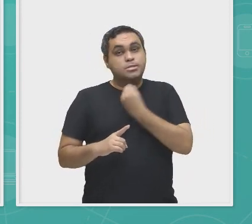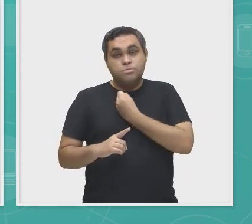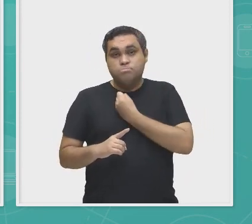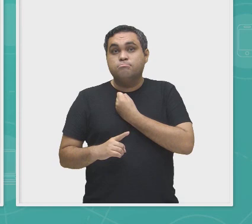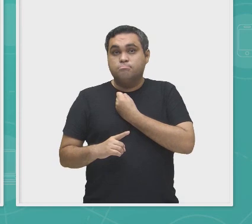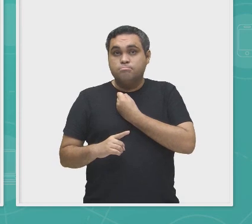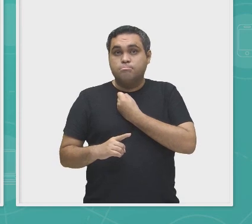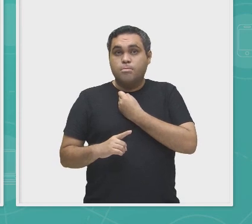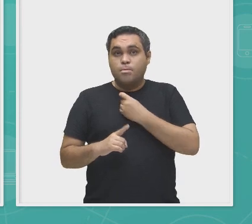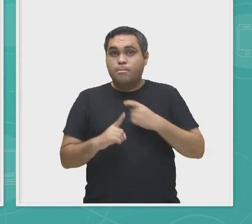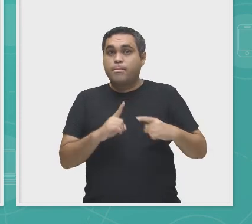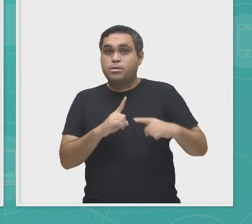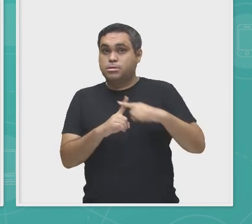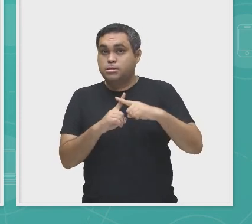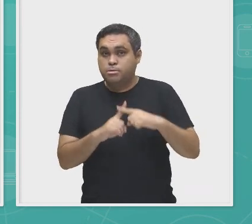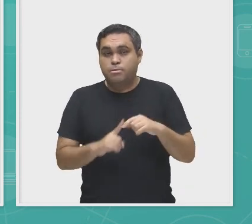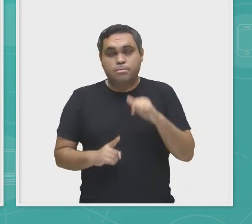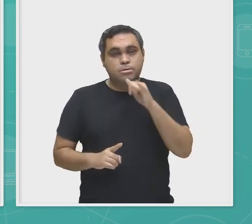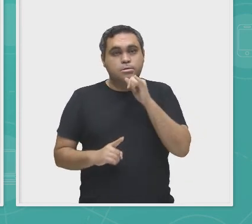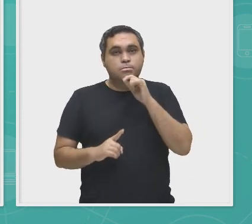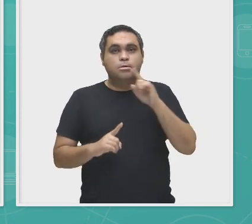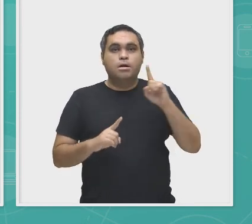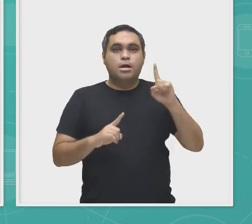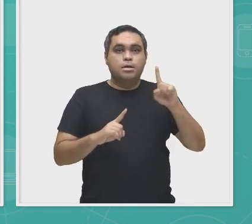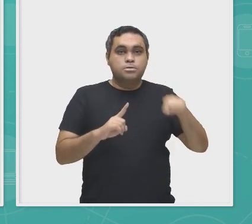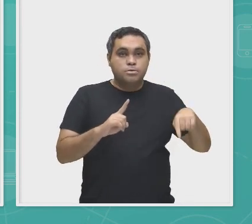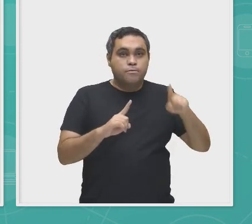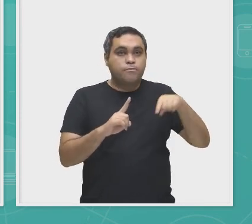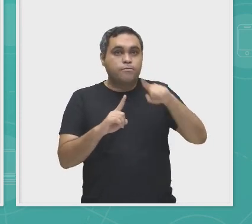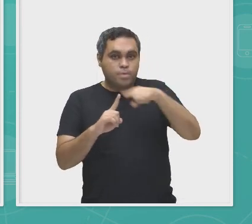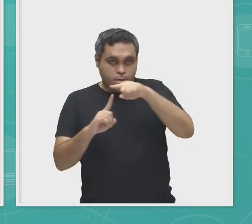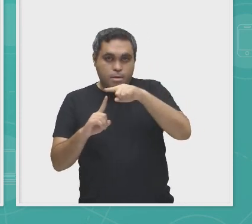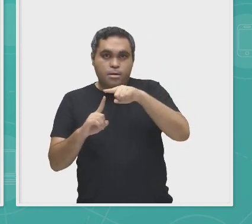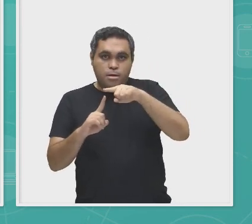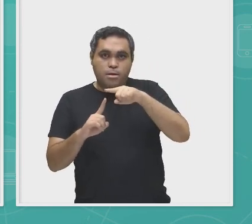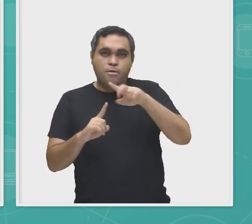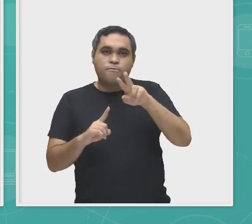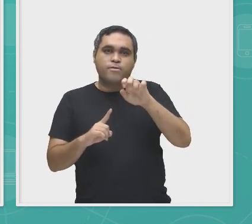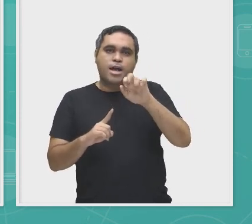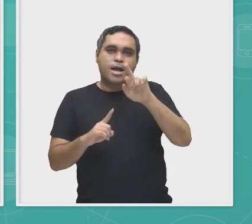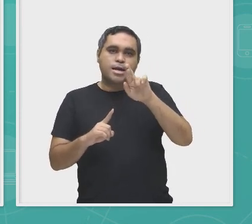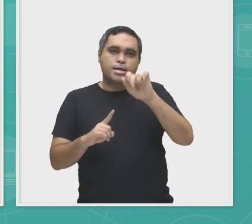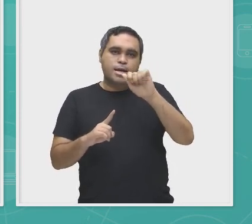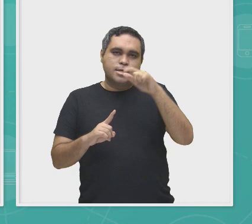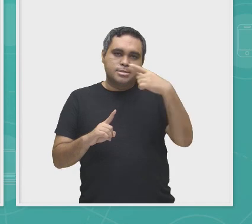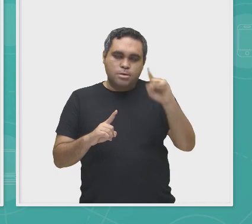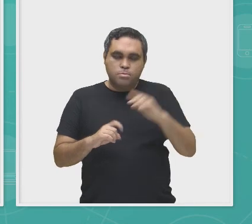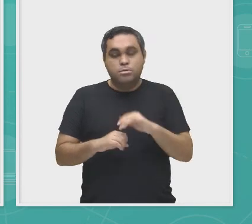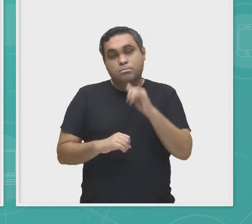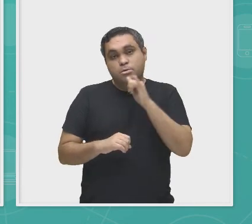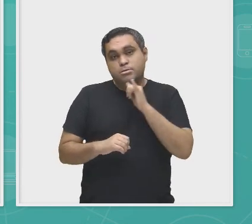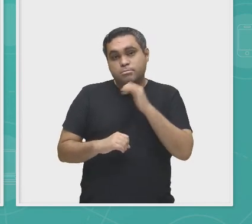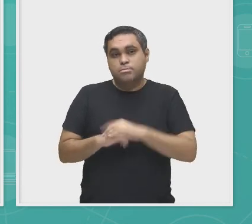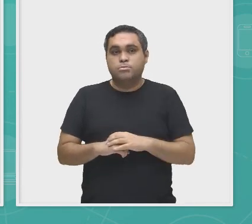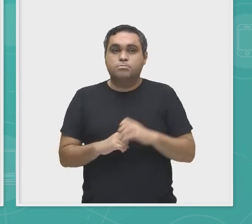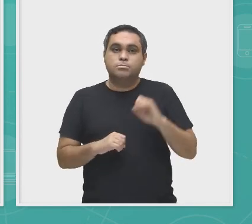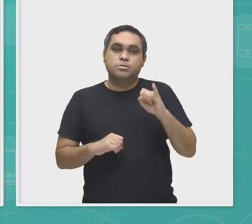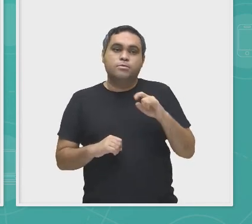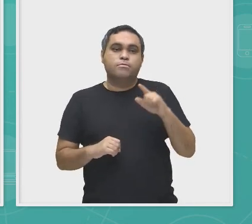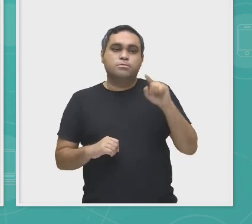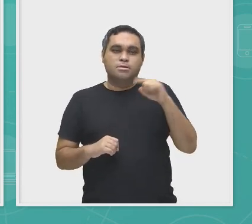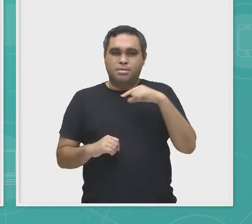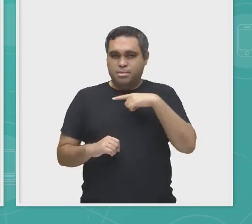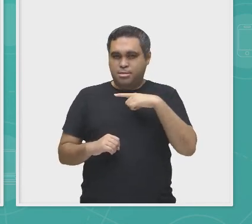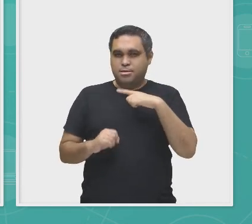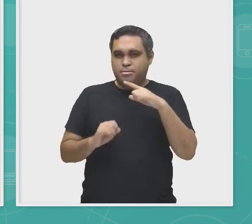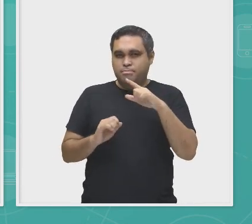entre a temperatura final e inicial é chamada de variação. Então, se você vai pegar, vamos chamar aqui, variação geralmente é representada